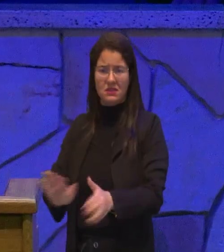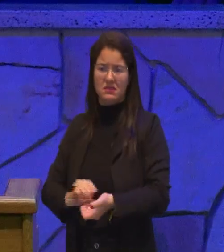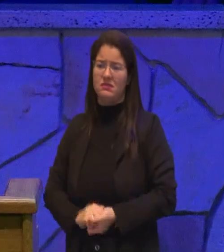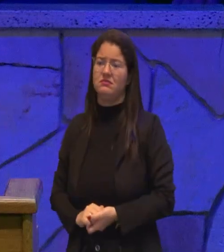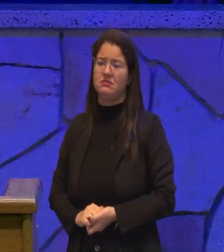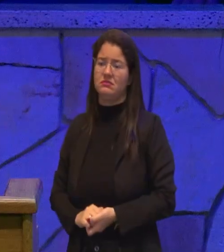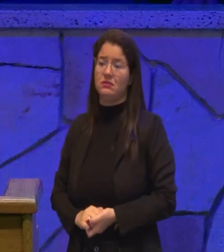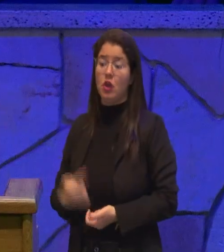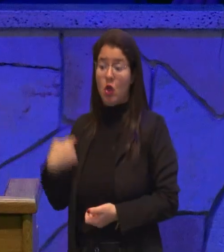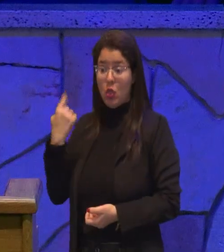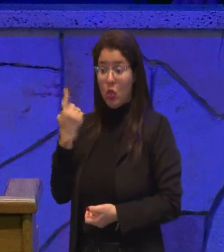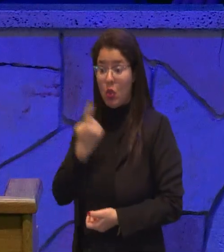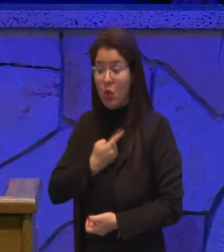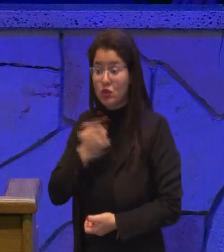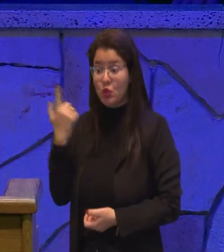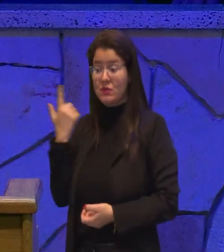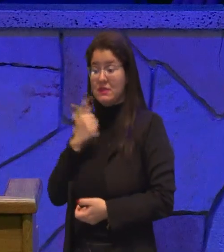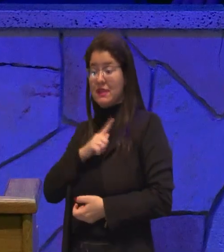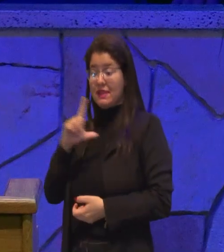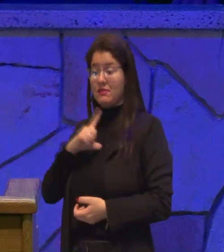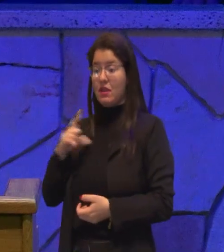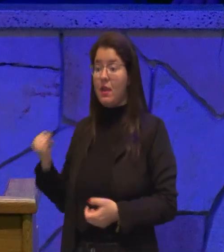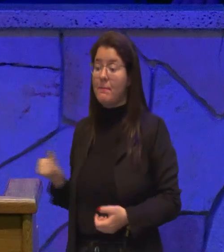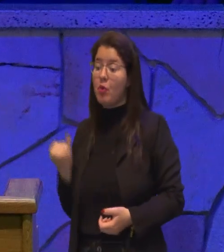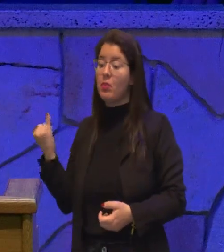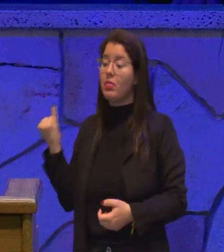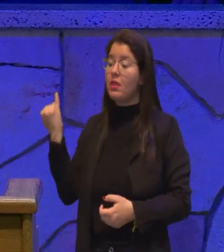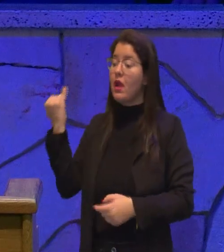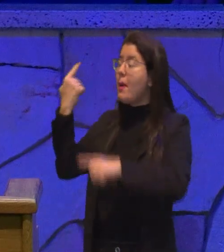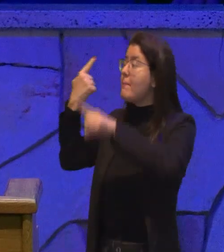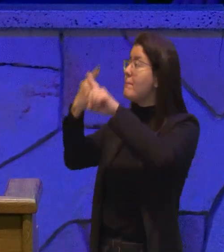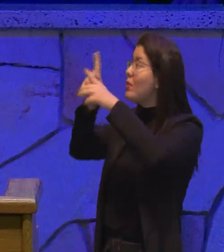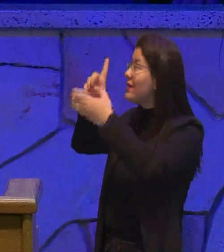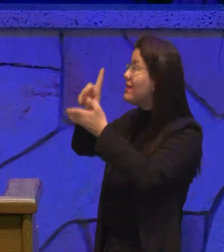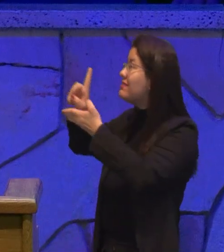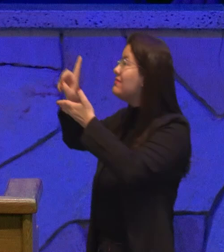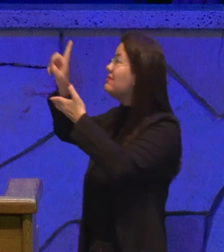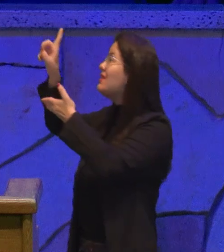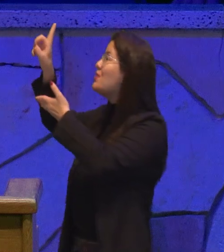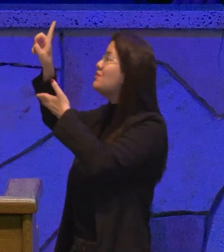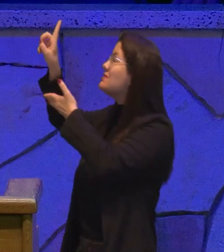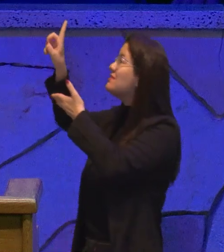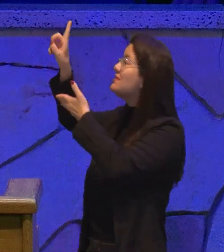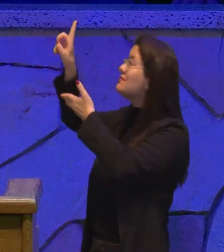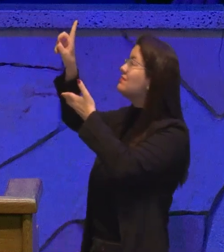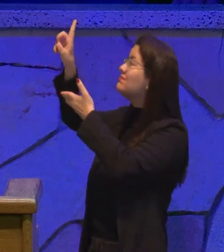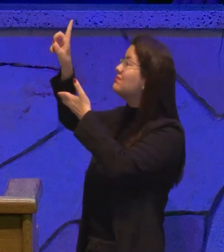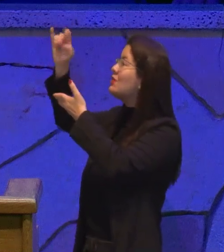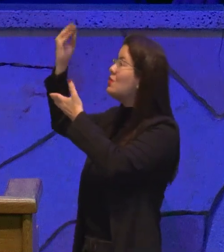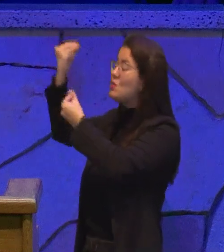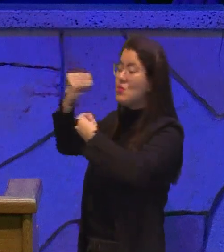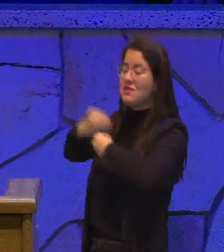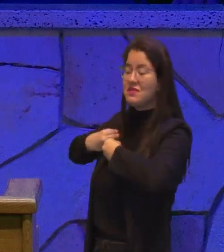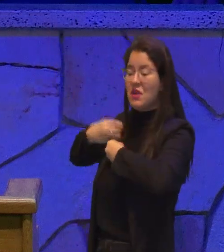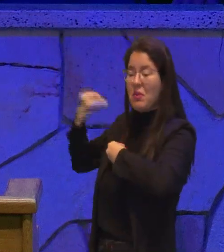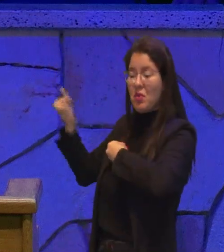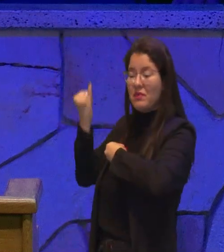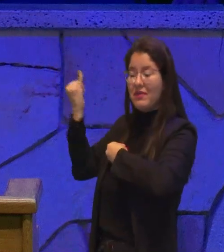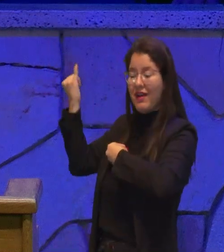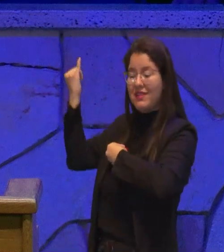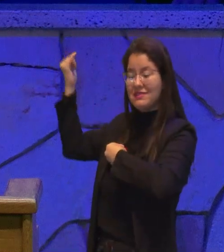Nós nos tornamos importantes, porque Deus imprimiu em nós a sua imagem e a sua semelhança. Isso basta, meus